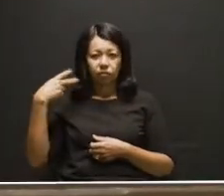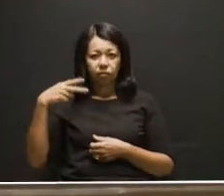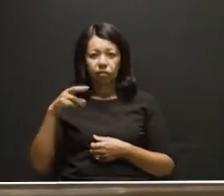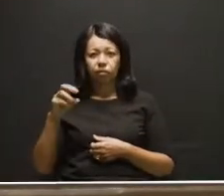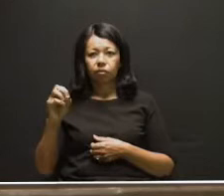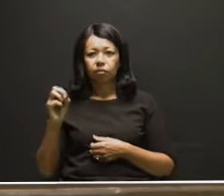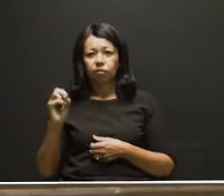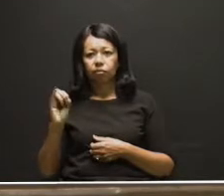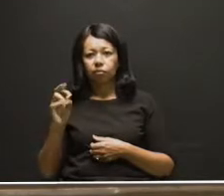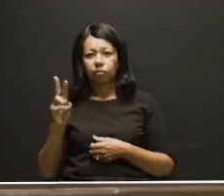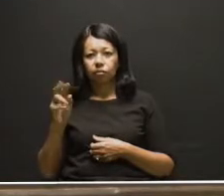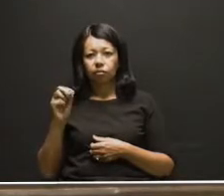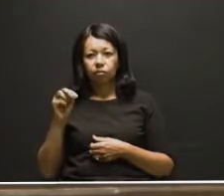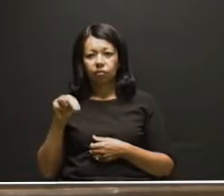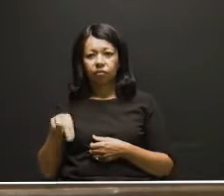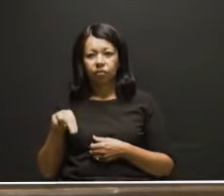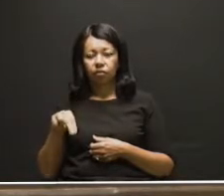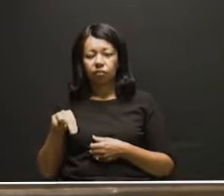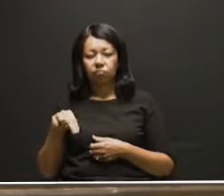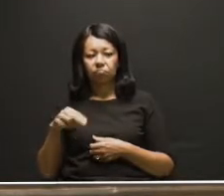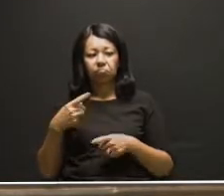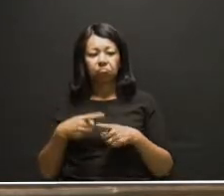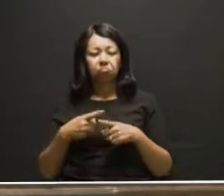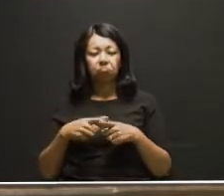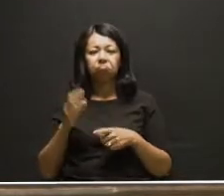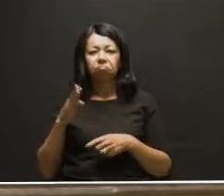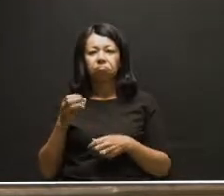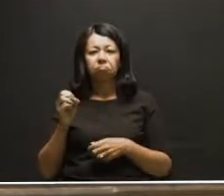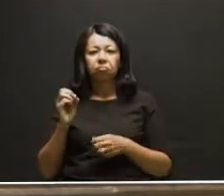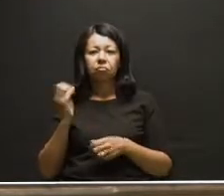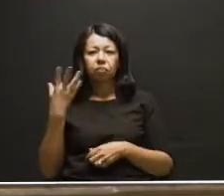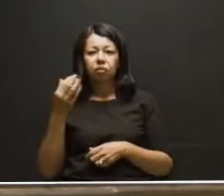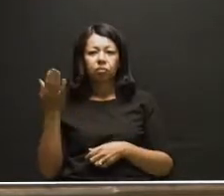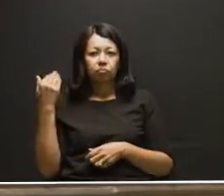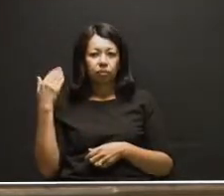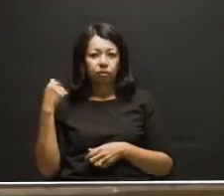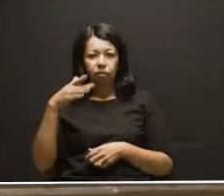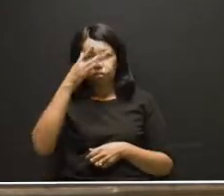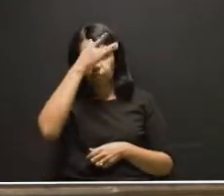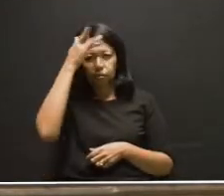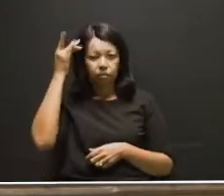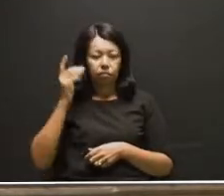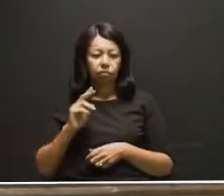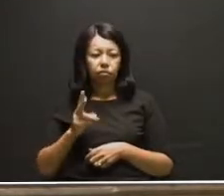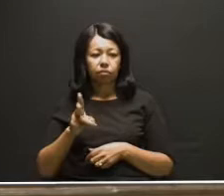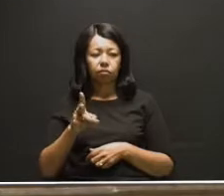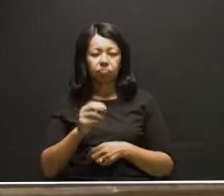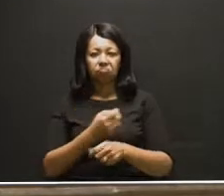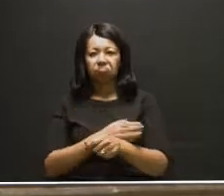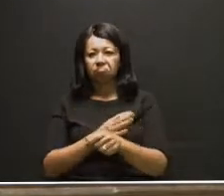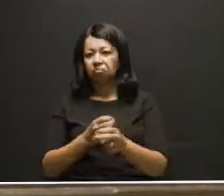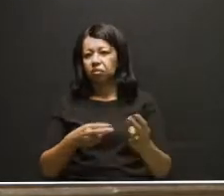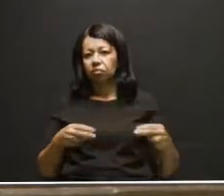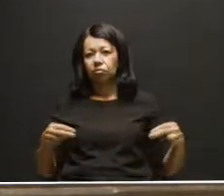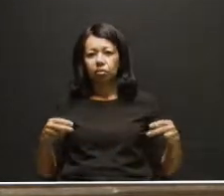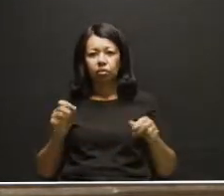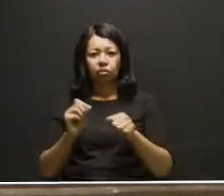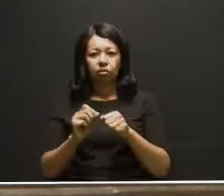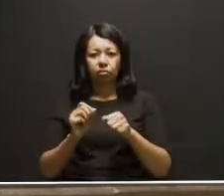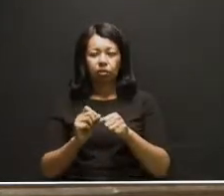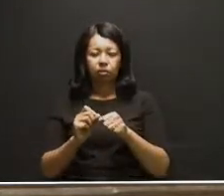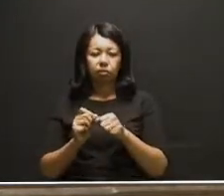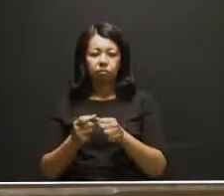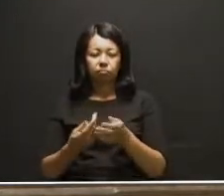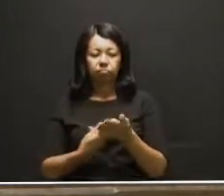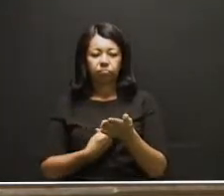tão espantado como deveria porque isso já aconteceu no passado e as pessoas costumam ser consumados nas coisas que fazem que praticam